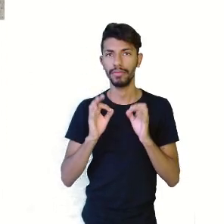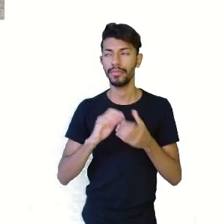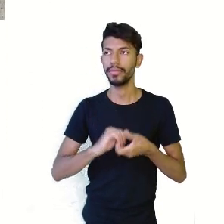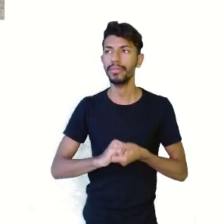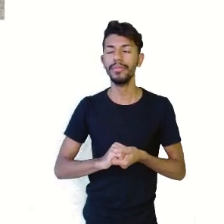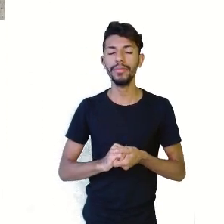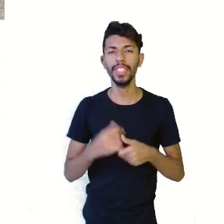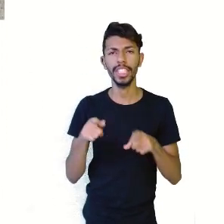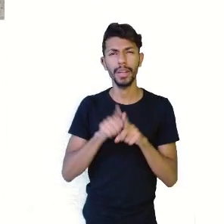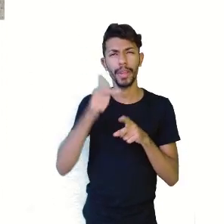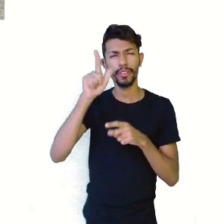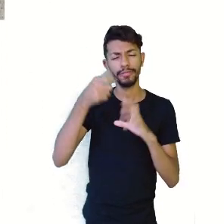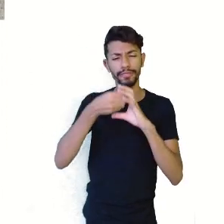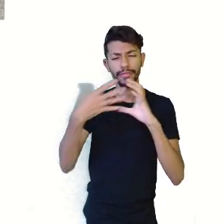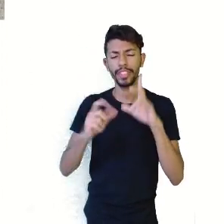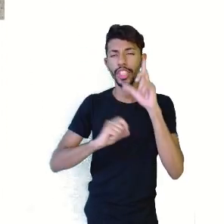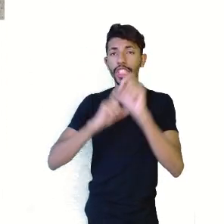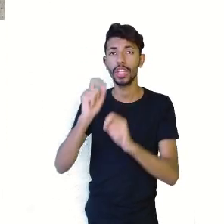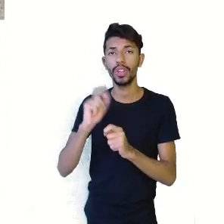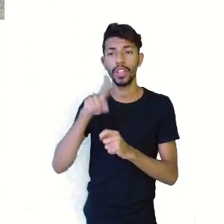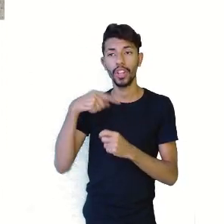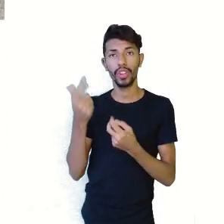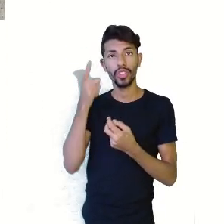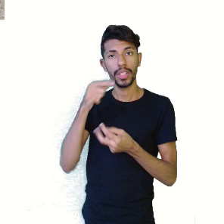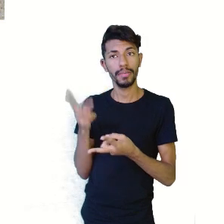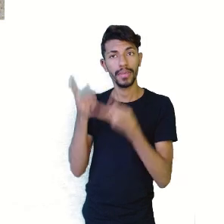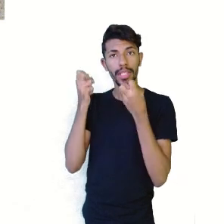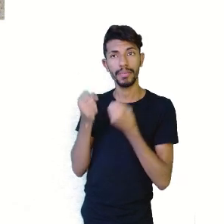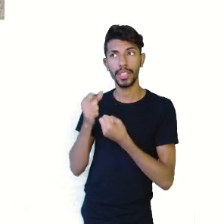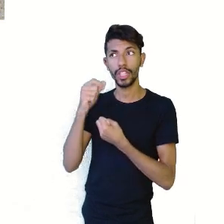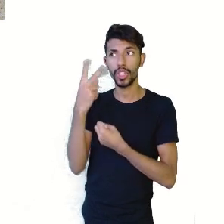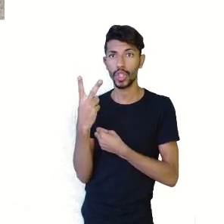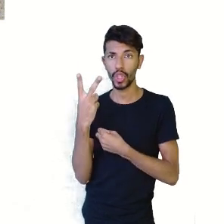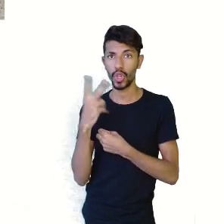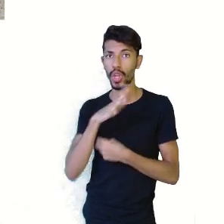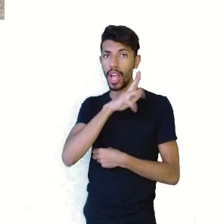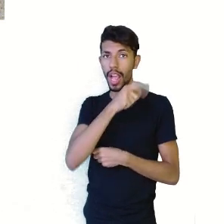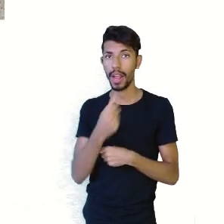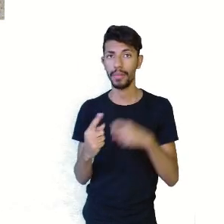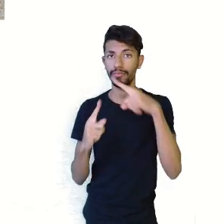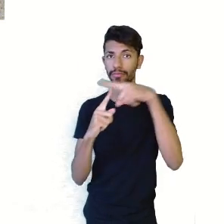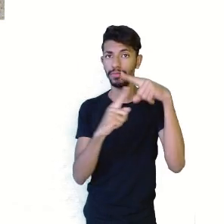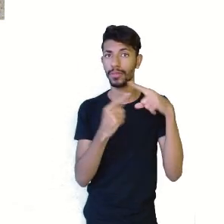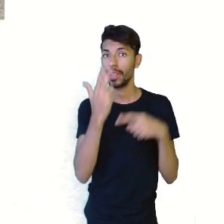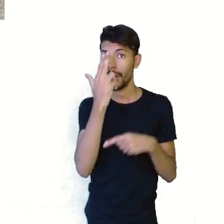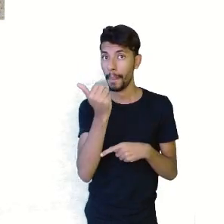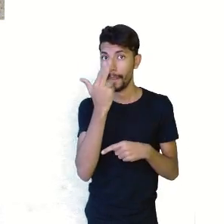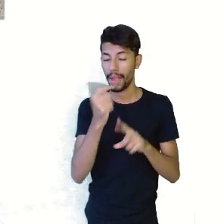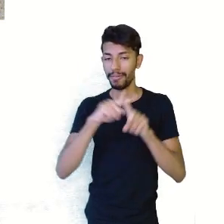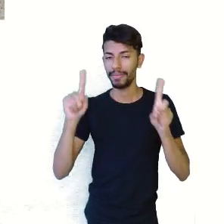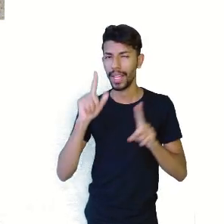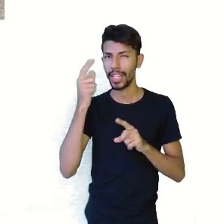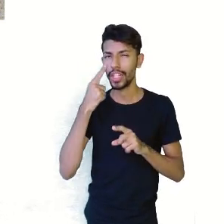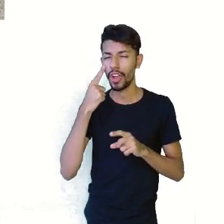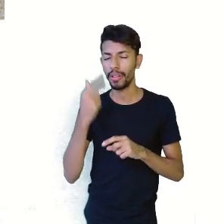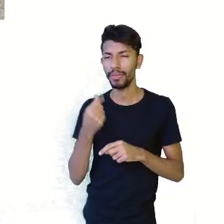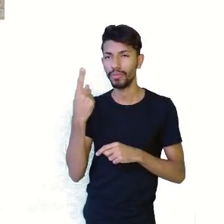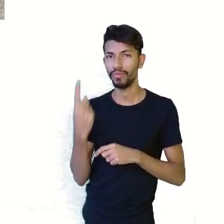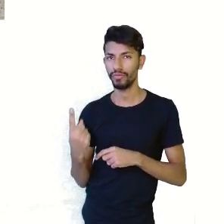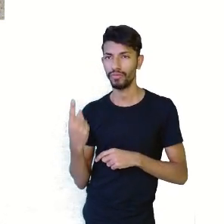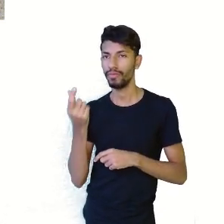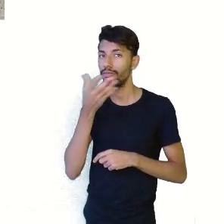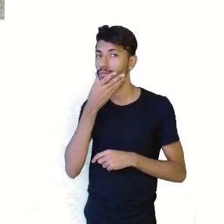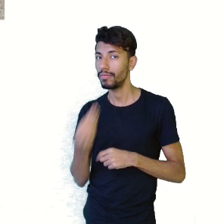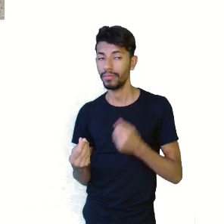também, nós podemos ver aí, ó, dois animais da mesma espécie. Só que um deles é um macho e outro